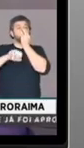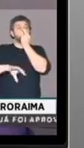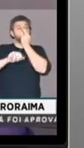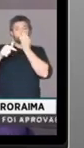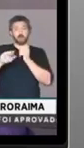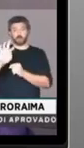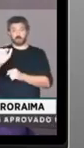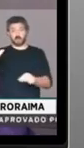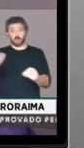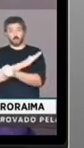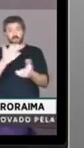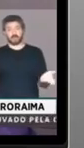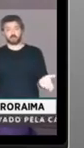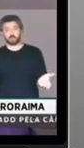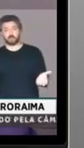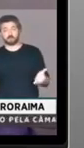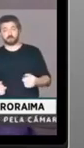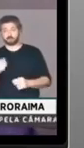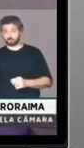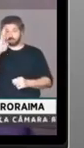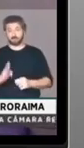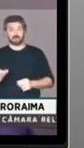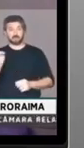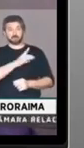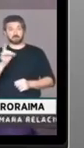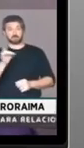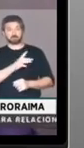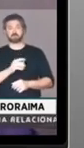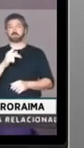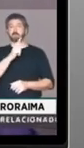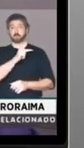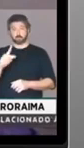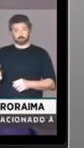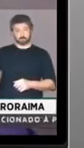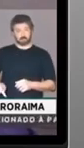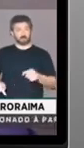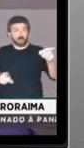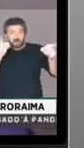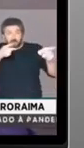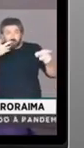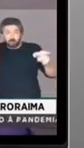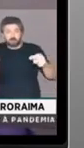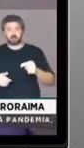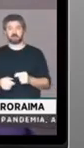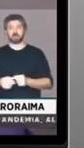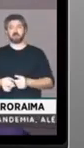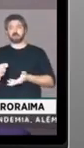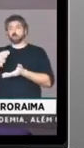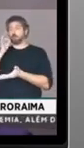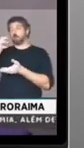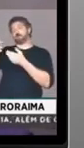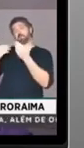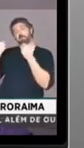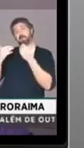estão superlotadas. O Brasil está em pânico e o presidente, conforme disse esse deputado, tomou café da